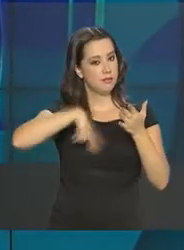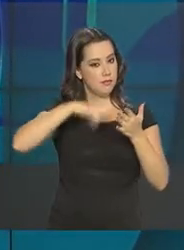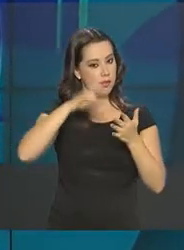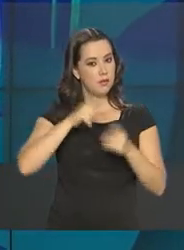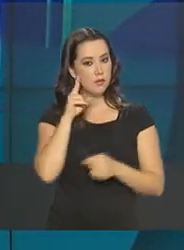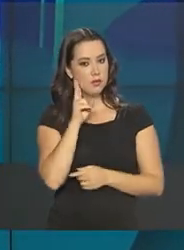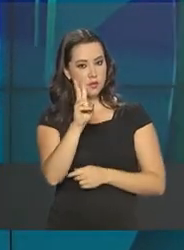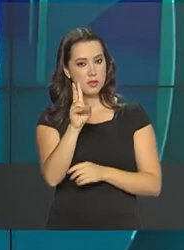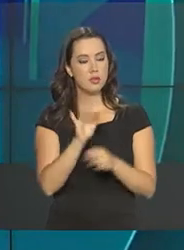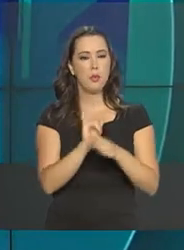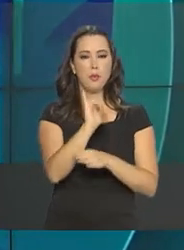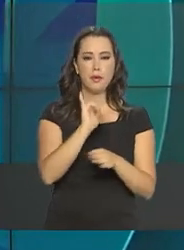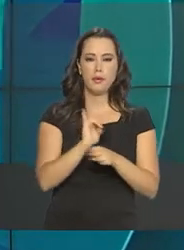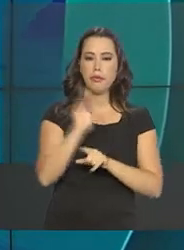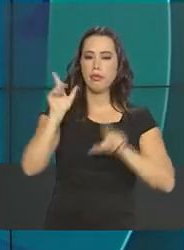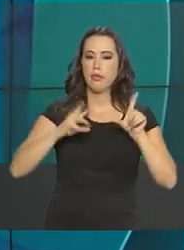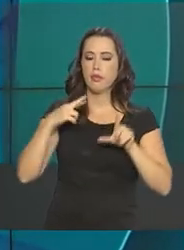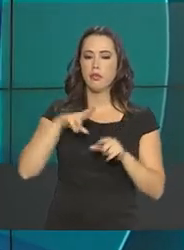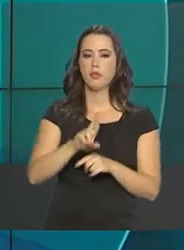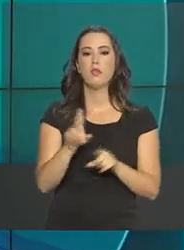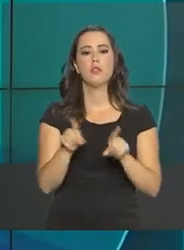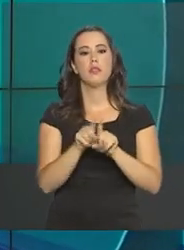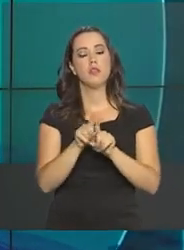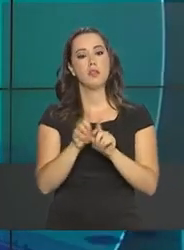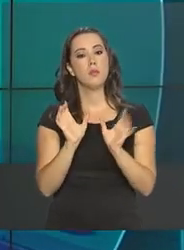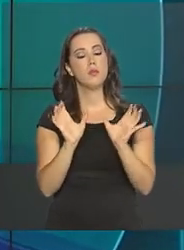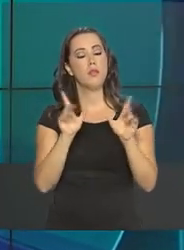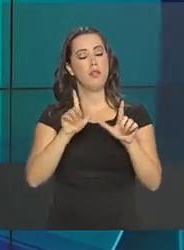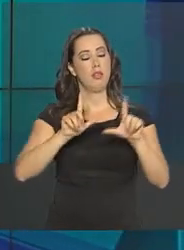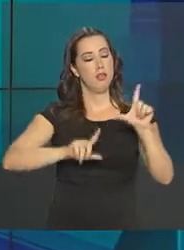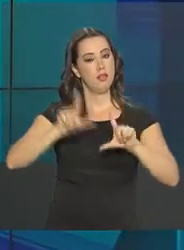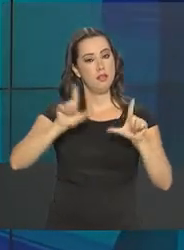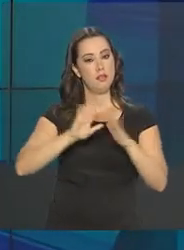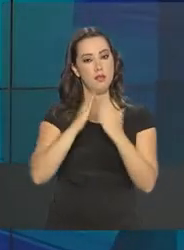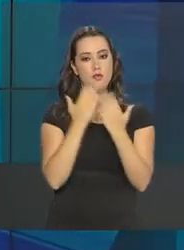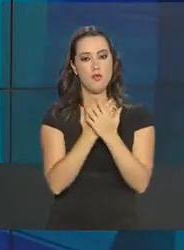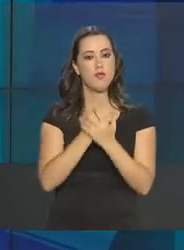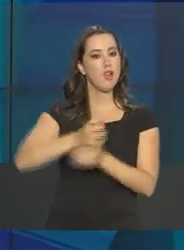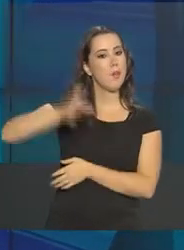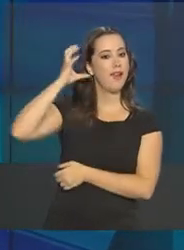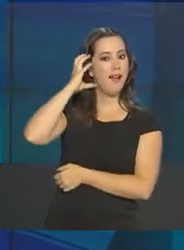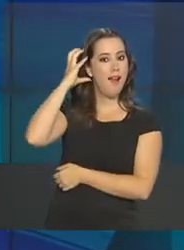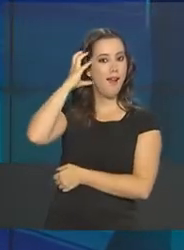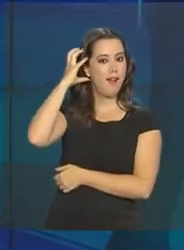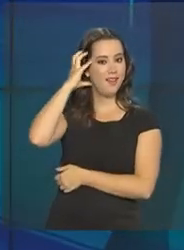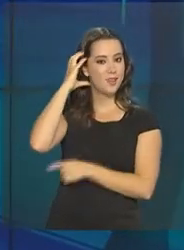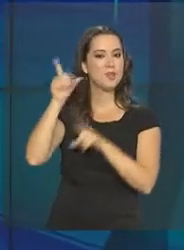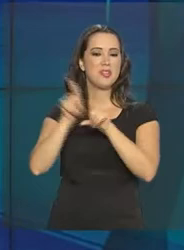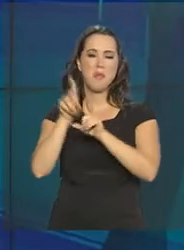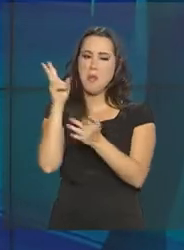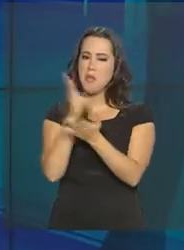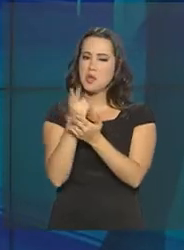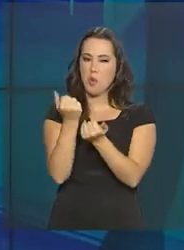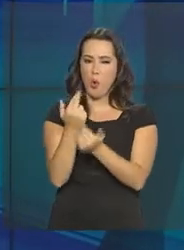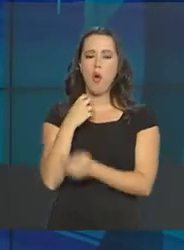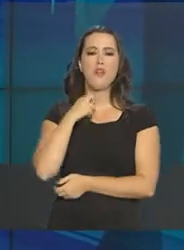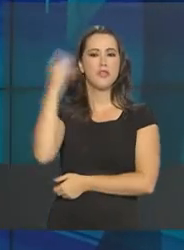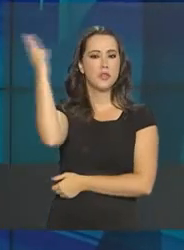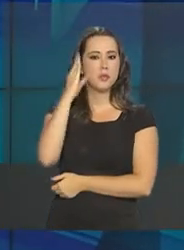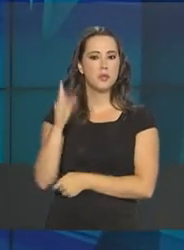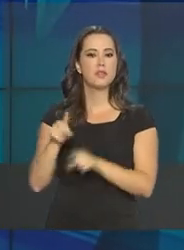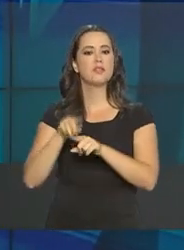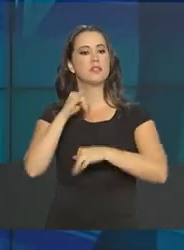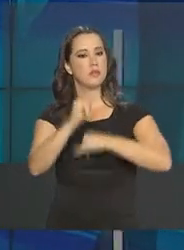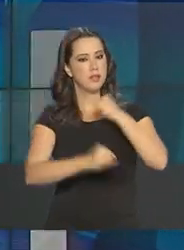pelo youtube da nbr e da tv escola pela rede nacional de rádio no satélite no mesmo canal de a voz do brasil e na